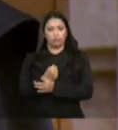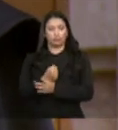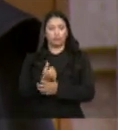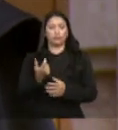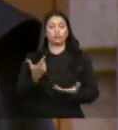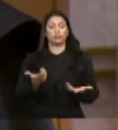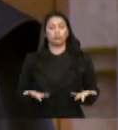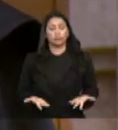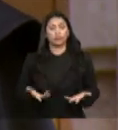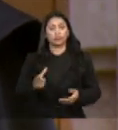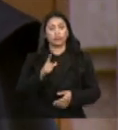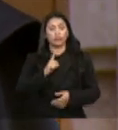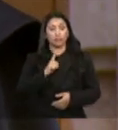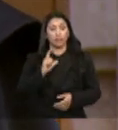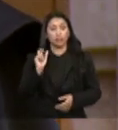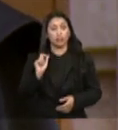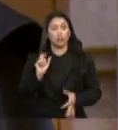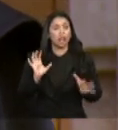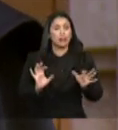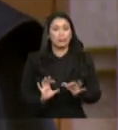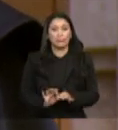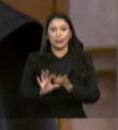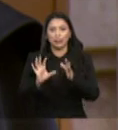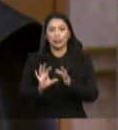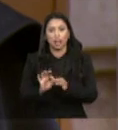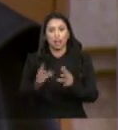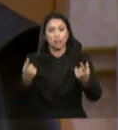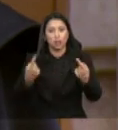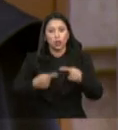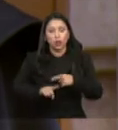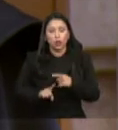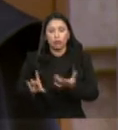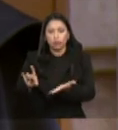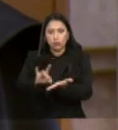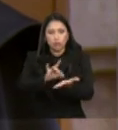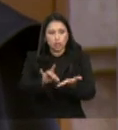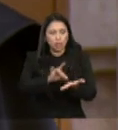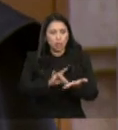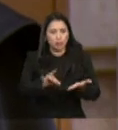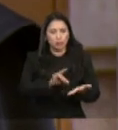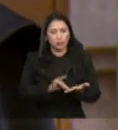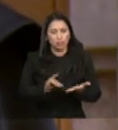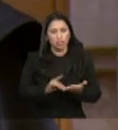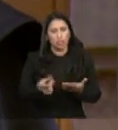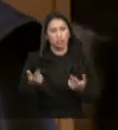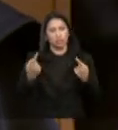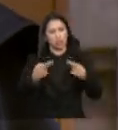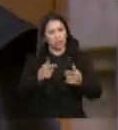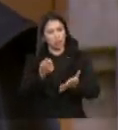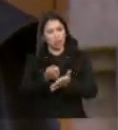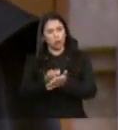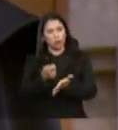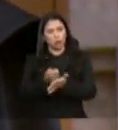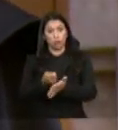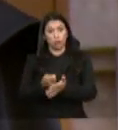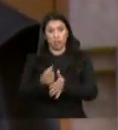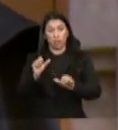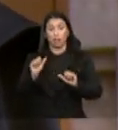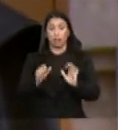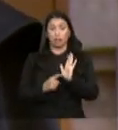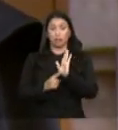as franquias eternas da Liberdade contra seus inimigos renascentes sobre as transformações